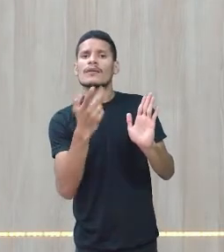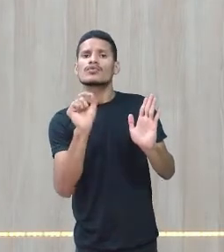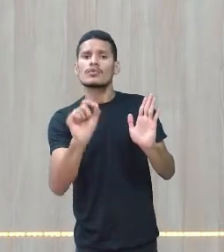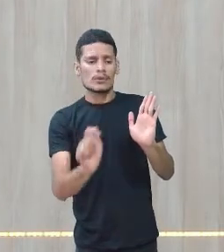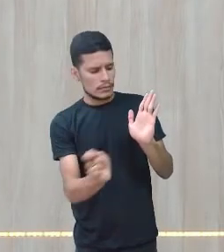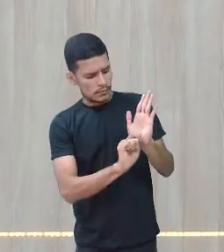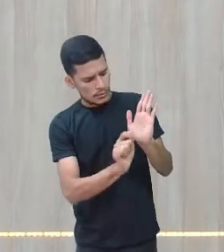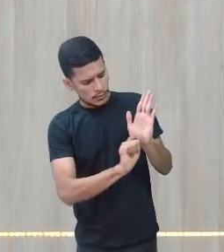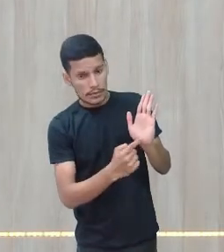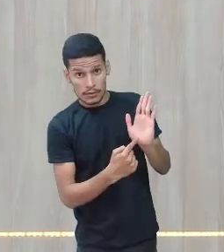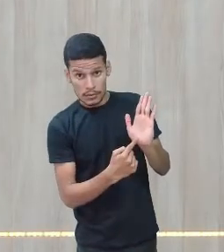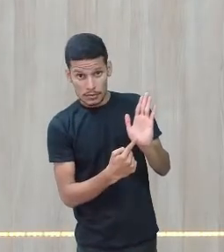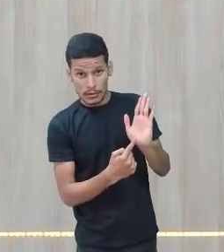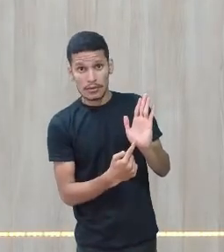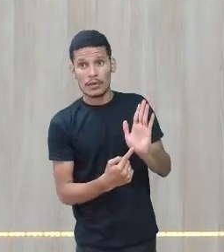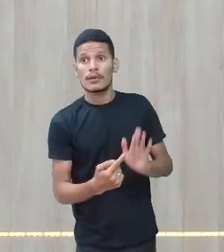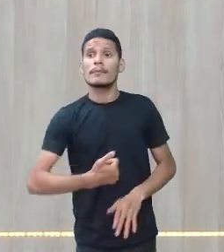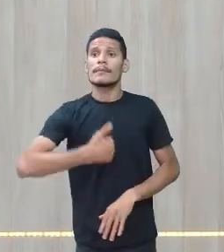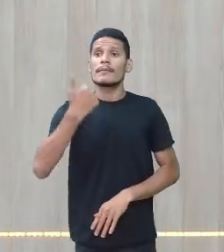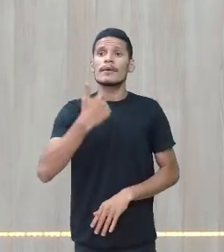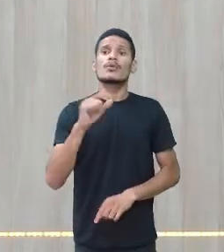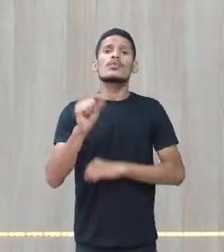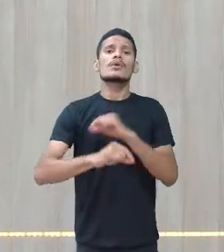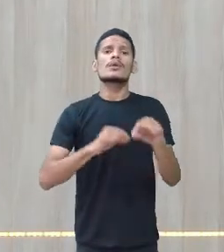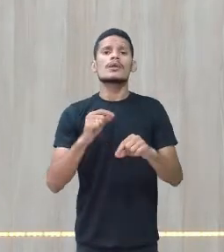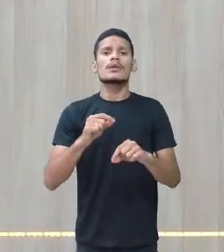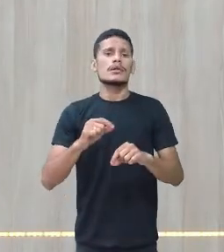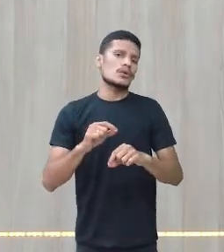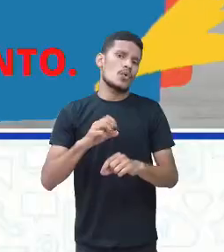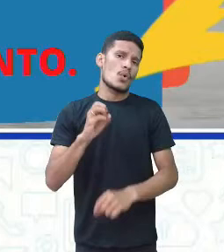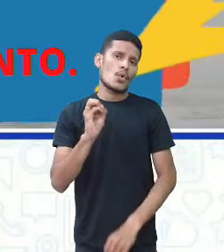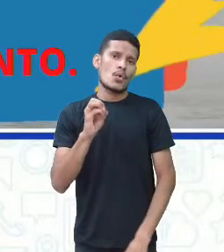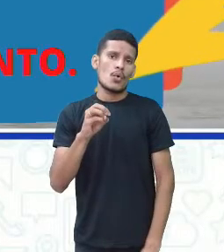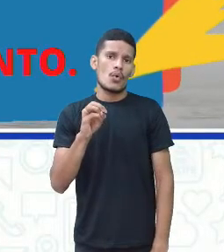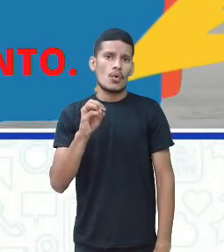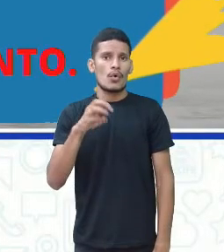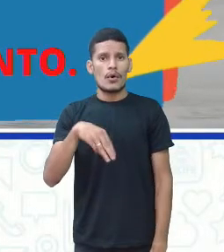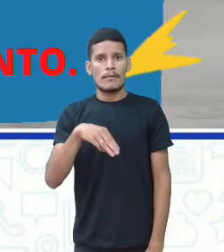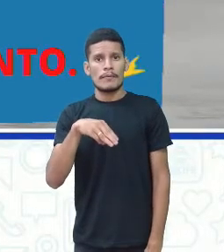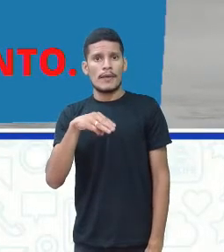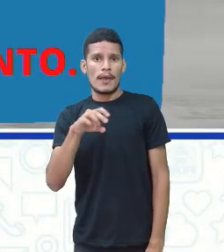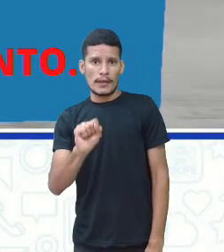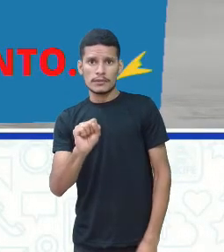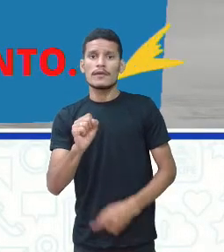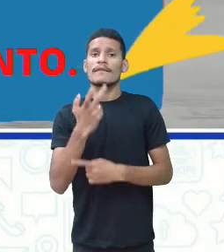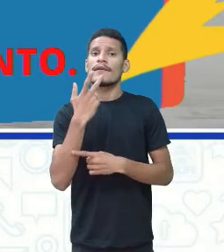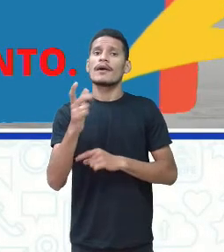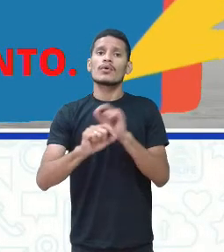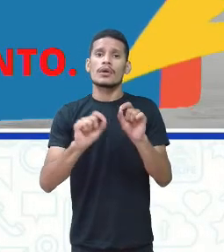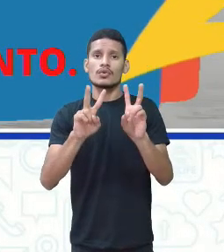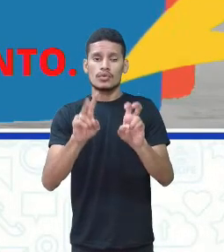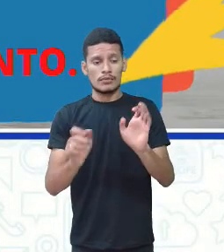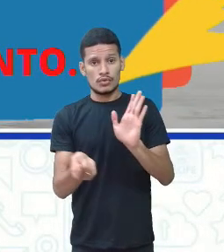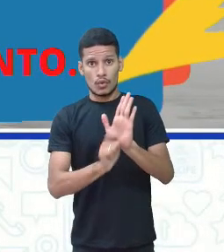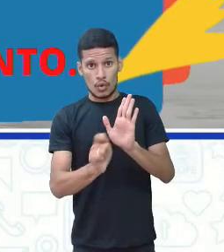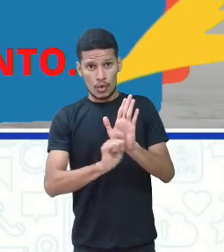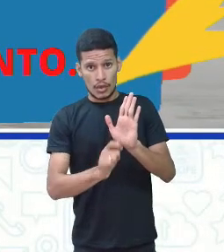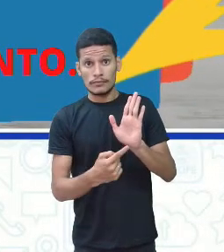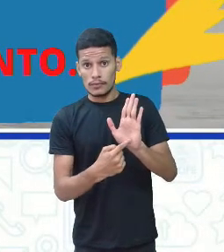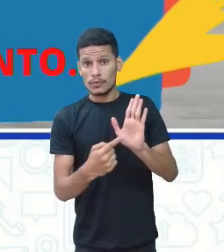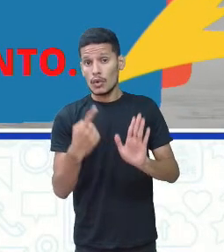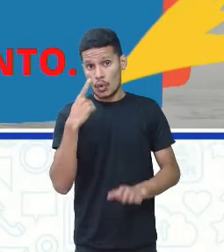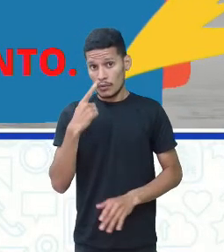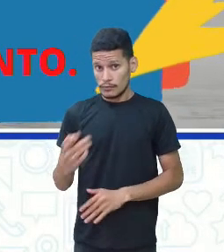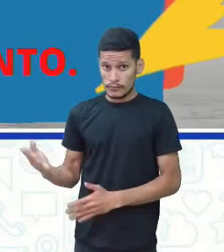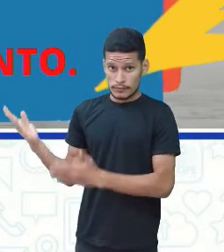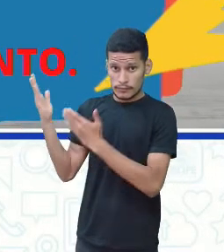das drogas? Mas vamos primeiro ver o que é que a Organização Mundial de Saúde fala em relação às drogas. Olha o que a